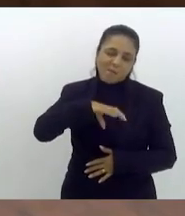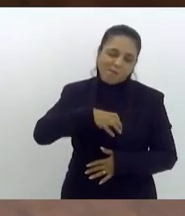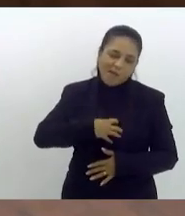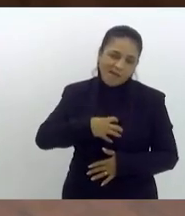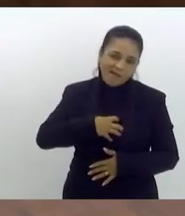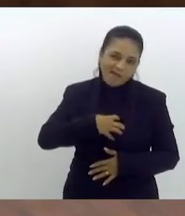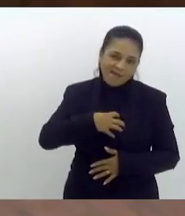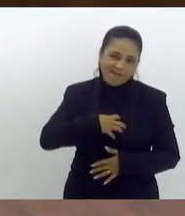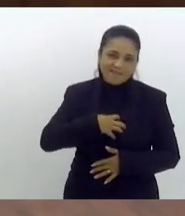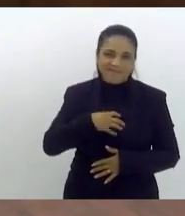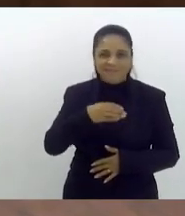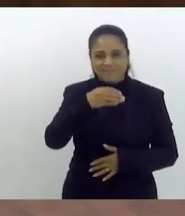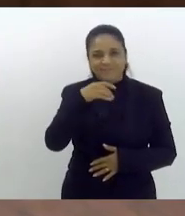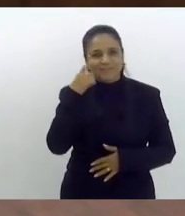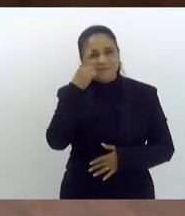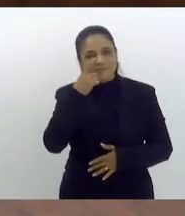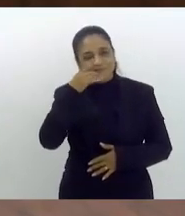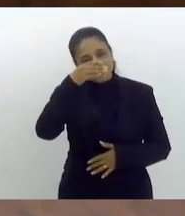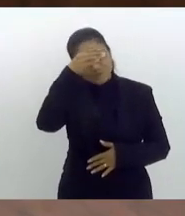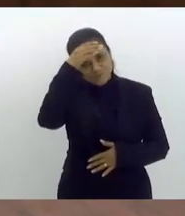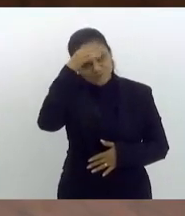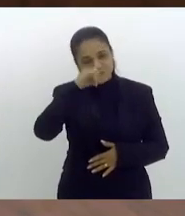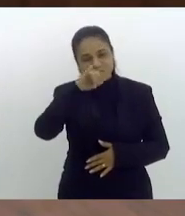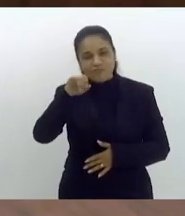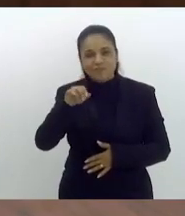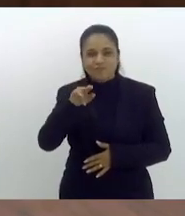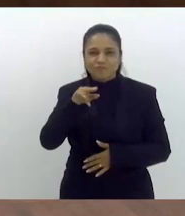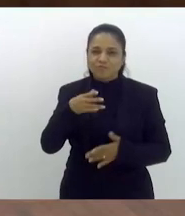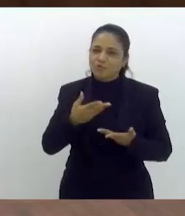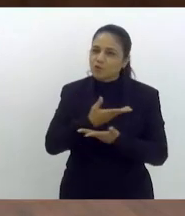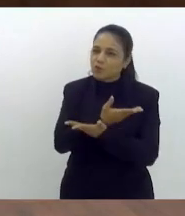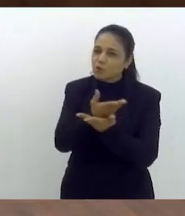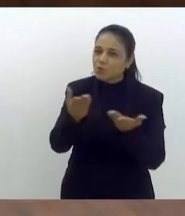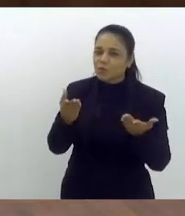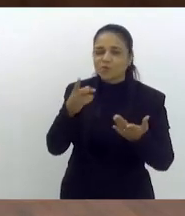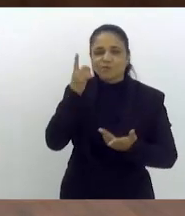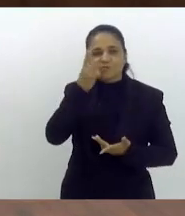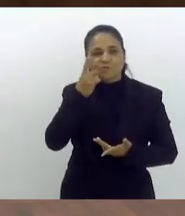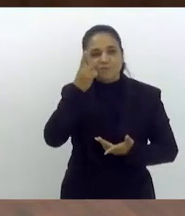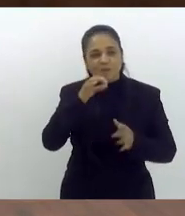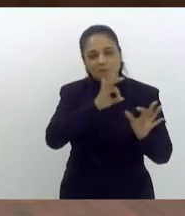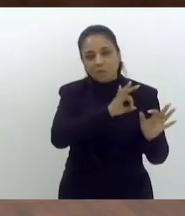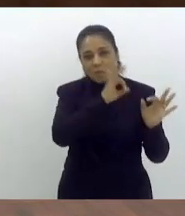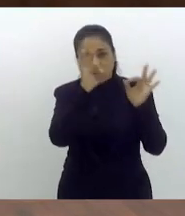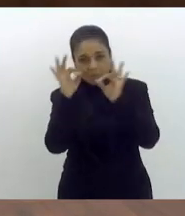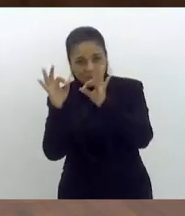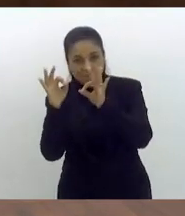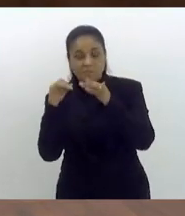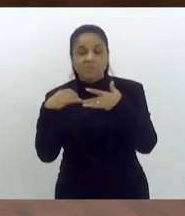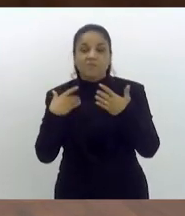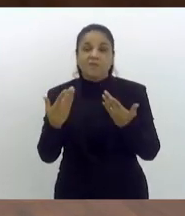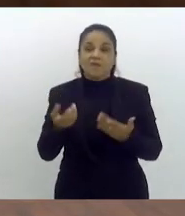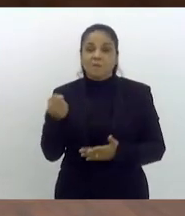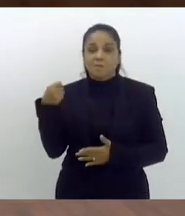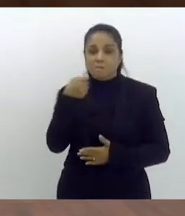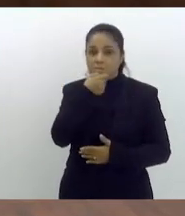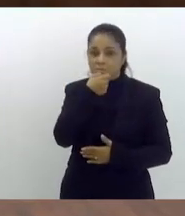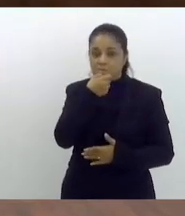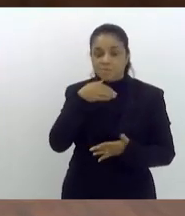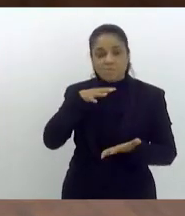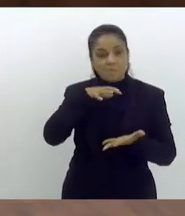tia Ju a todos parlamentares presentes que estão nos assistindo vem aqui nesse microfone apenas para